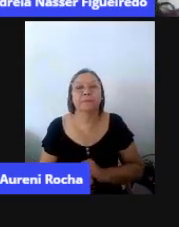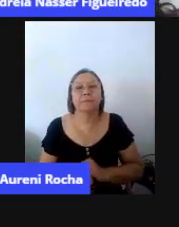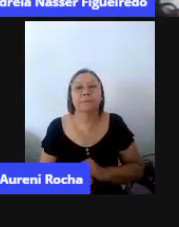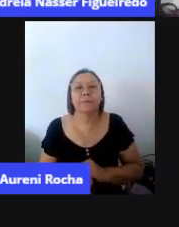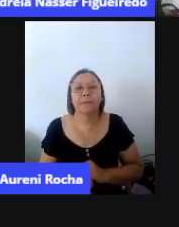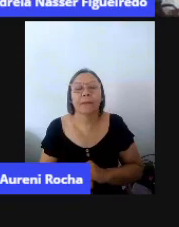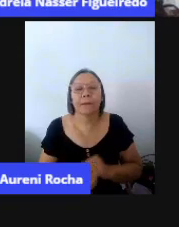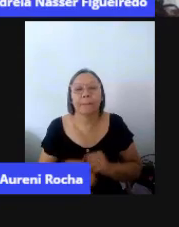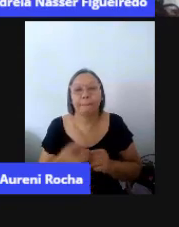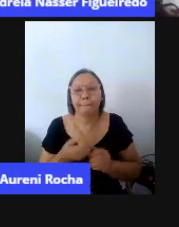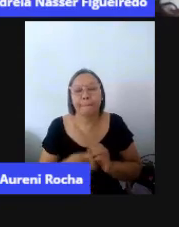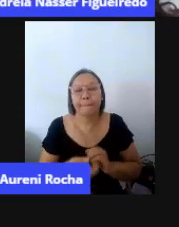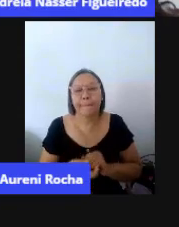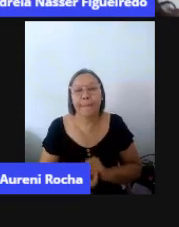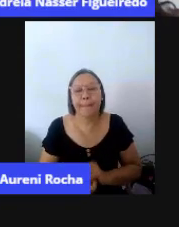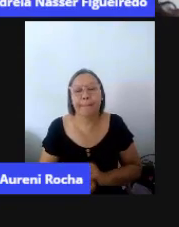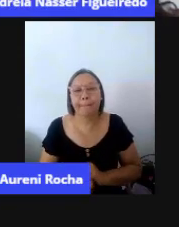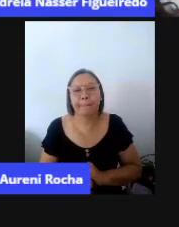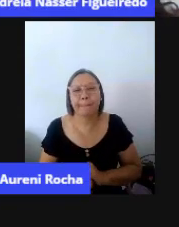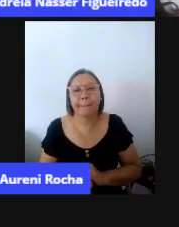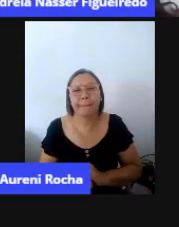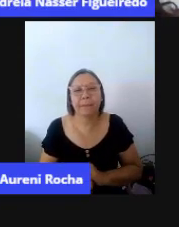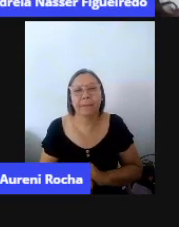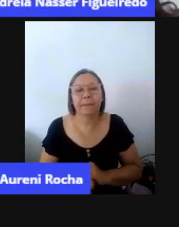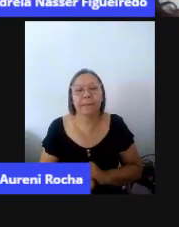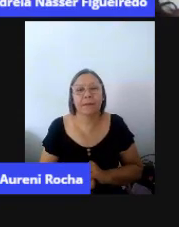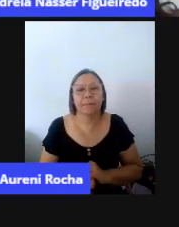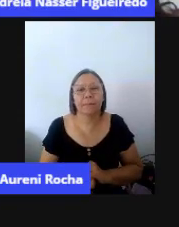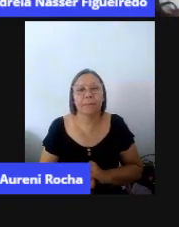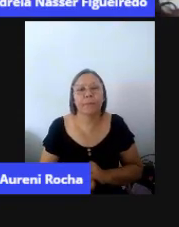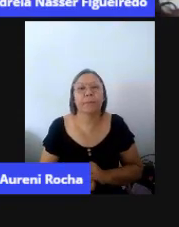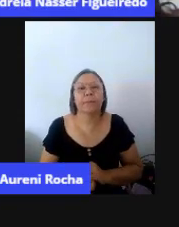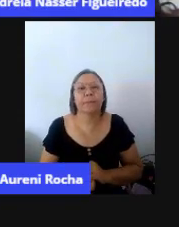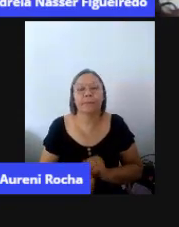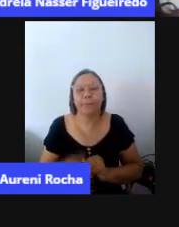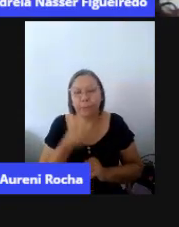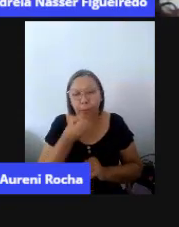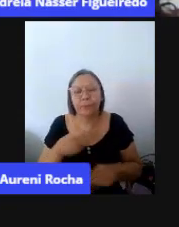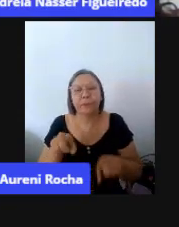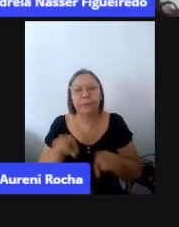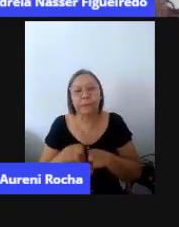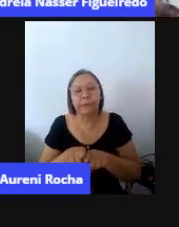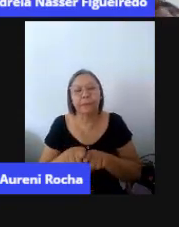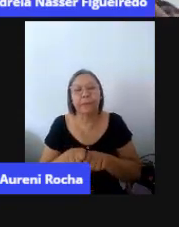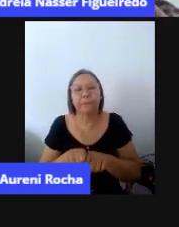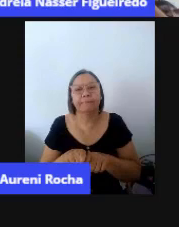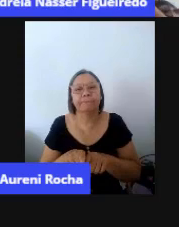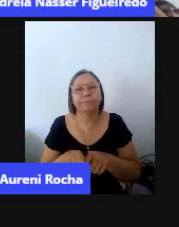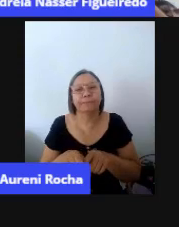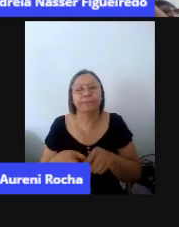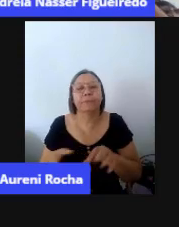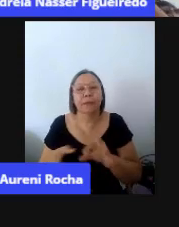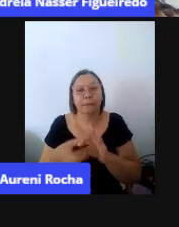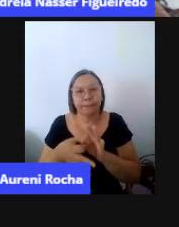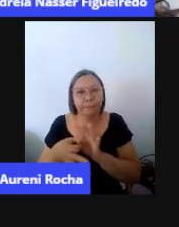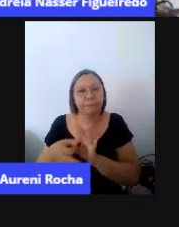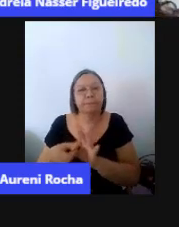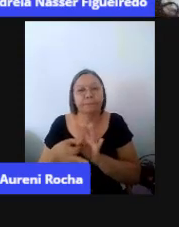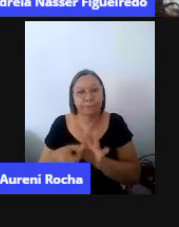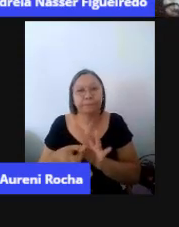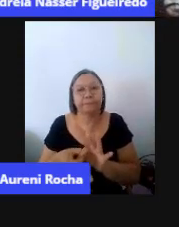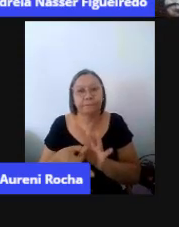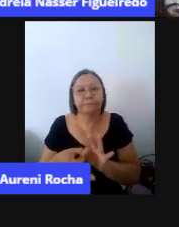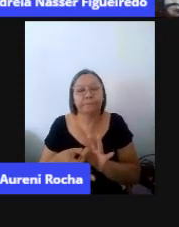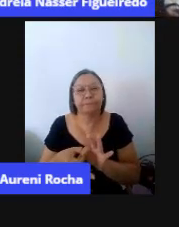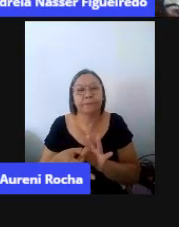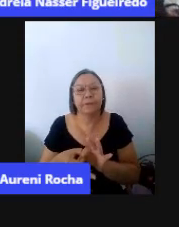Bom, além da parceria, né, vocês viram que hoje a gente também vai ter aqui conversar um pouco